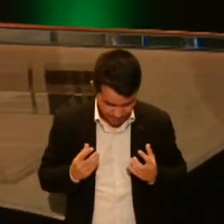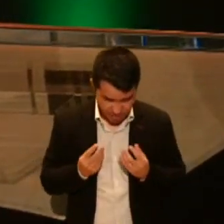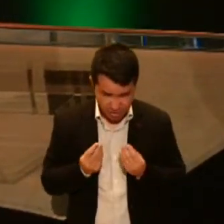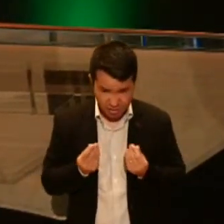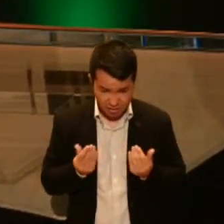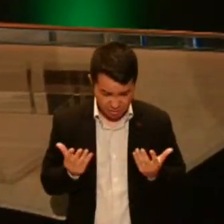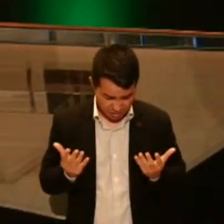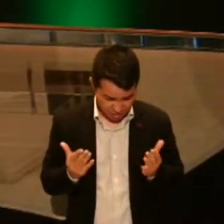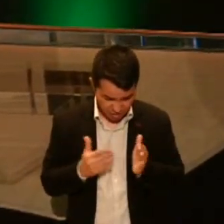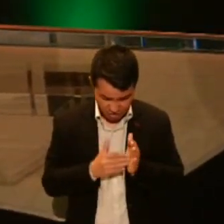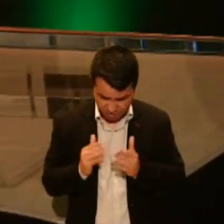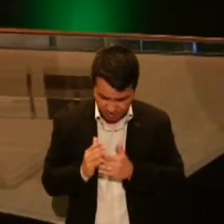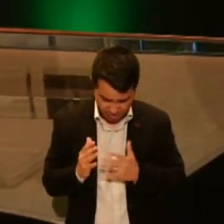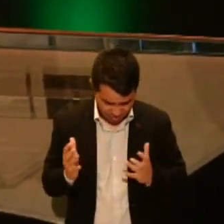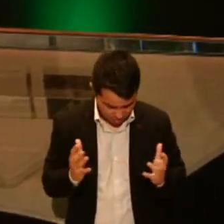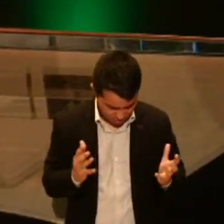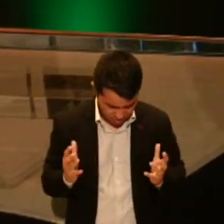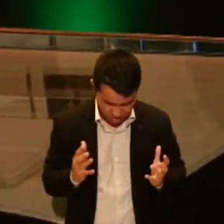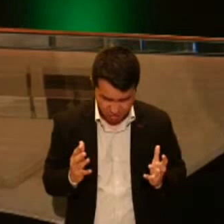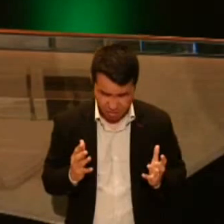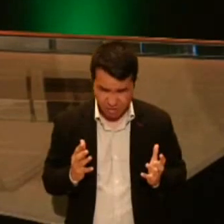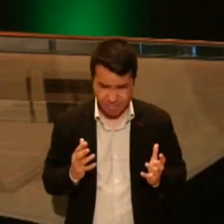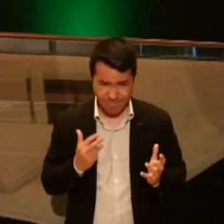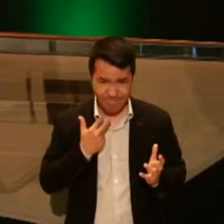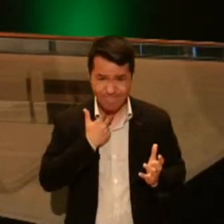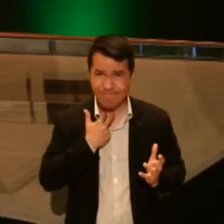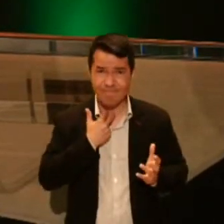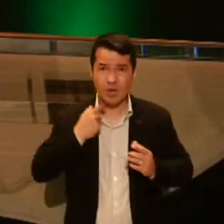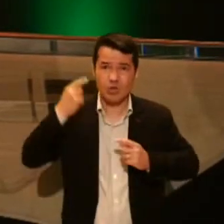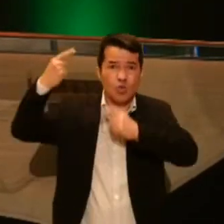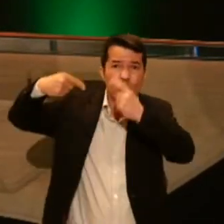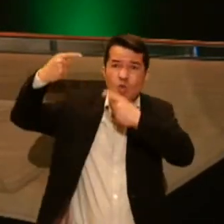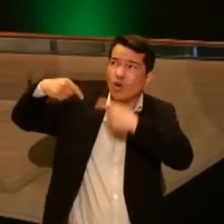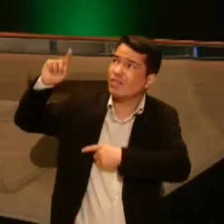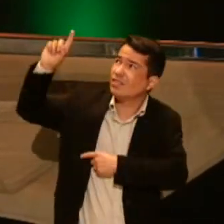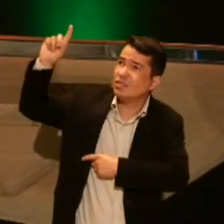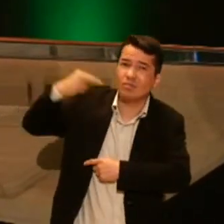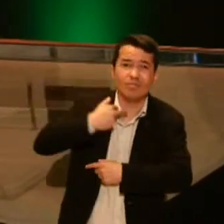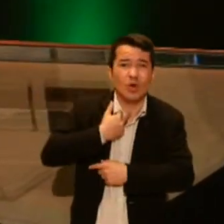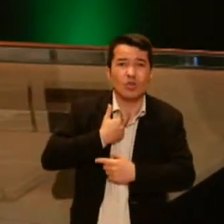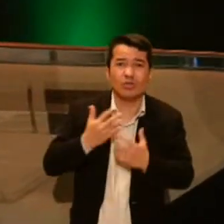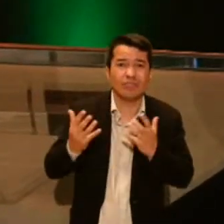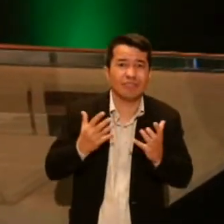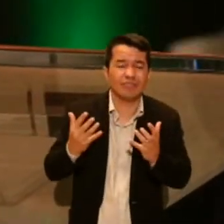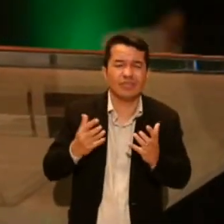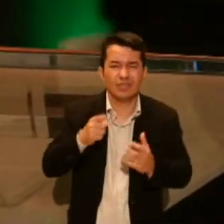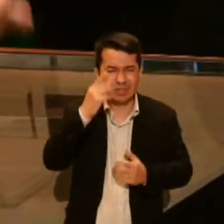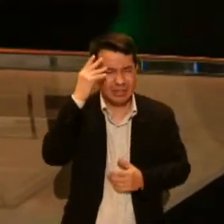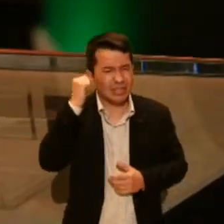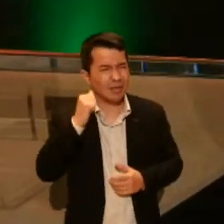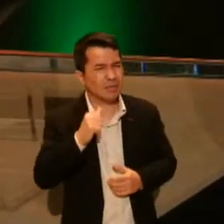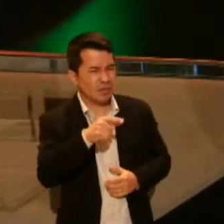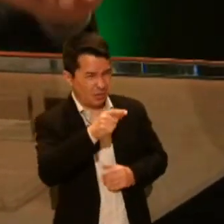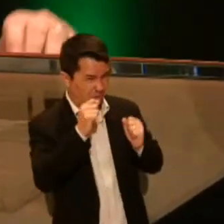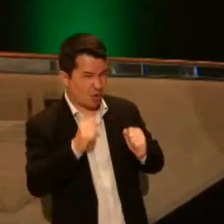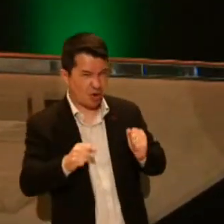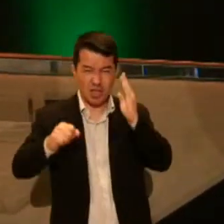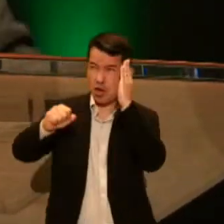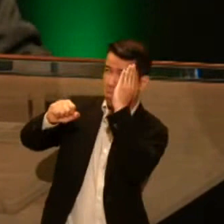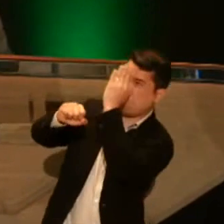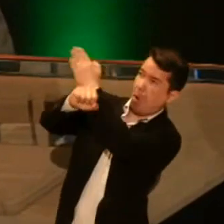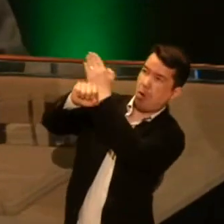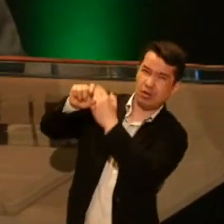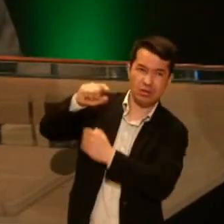E sabe, lutar com Deus é a maior tolice que pode existir. Quem pode derrotar